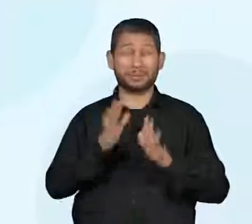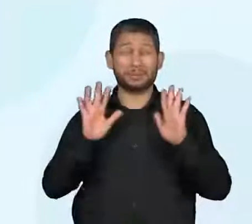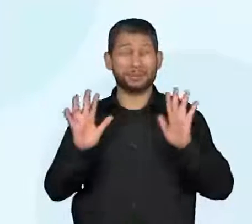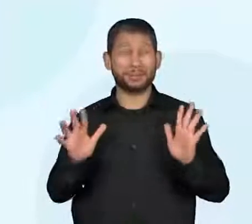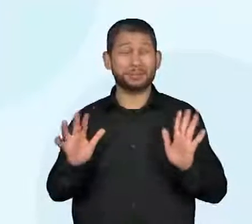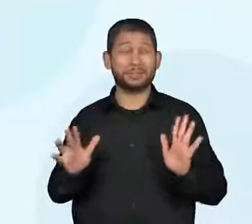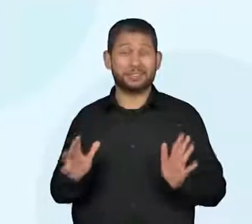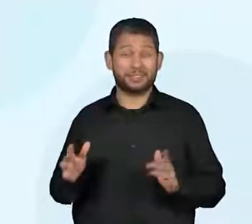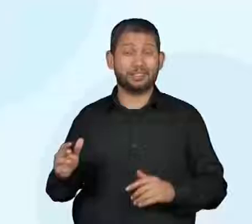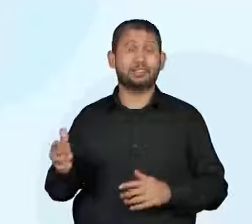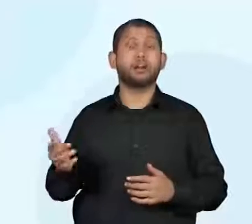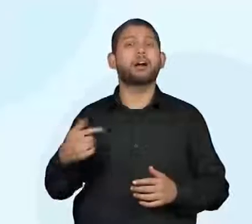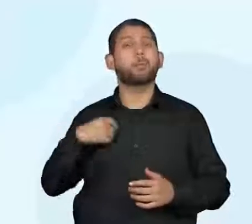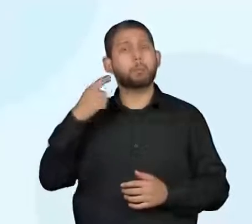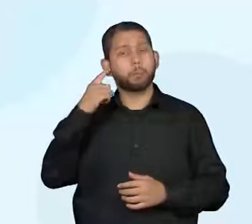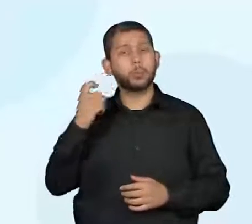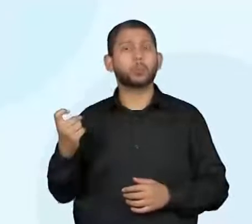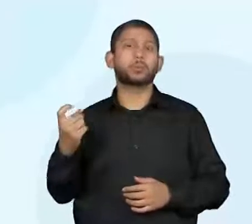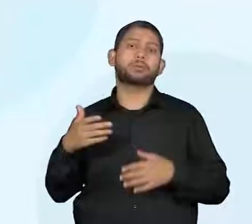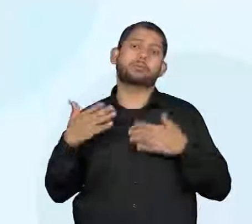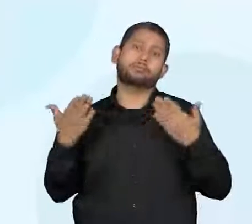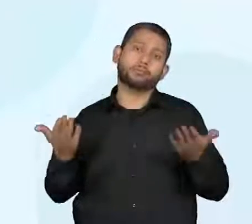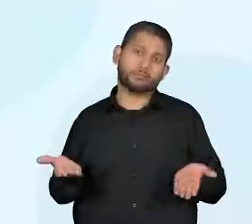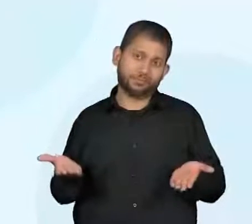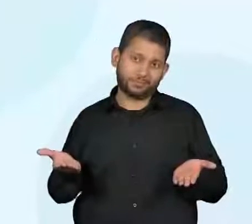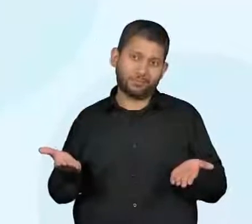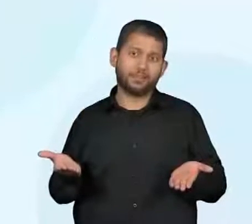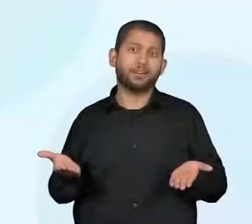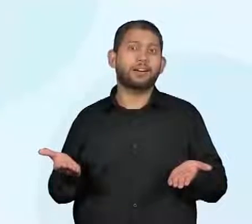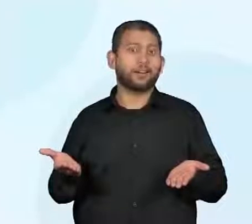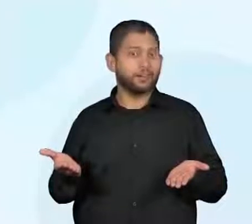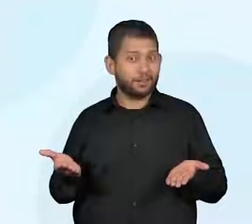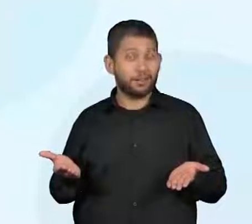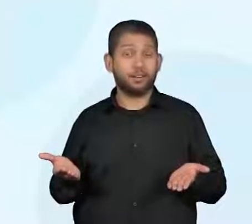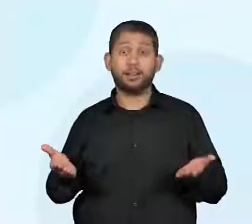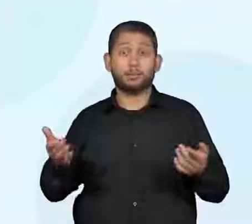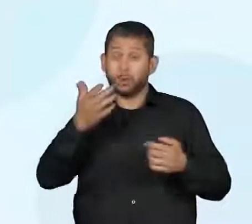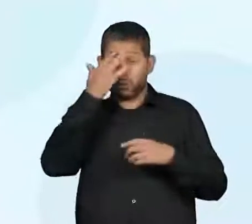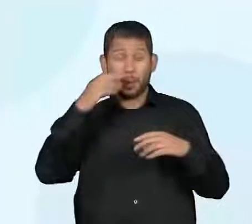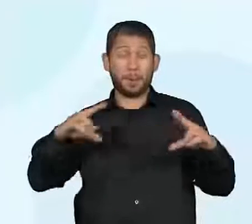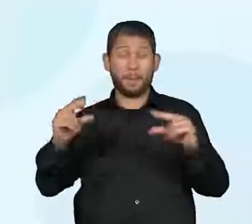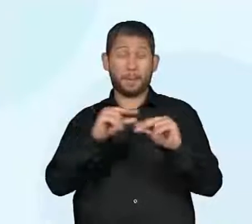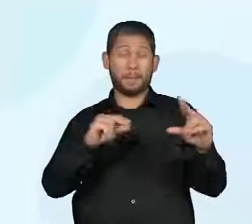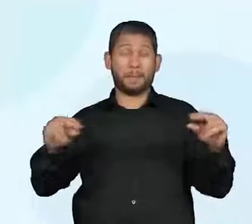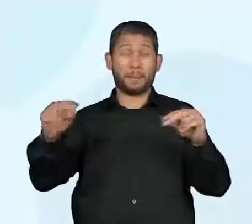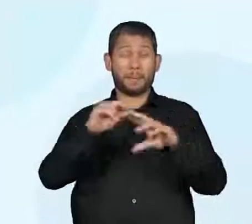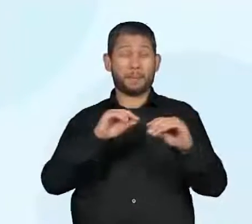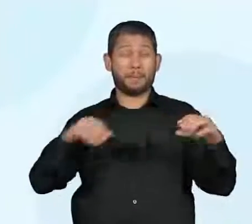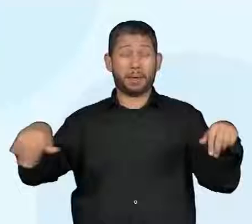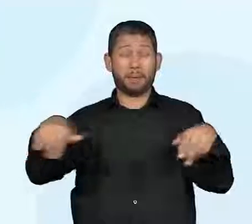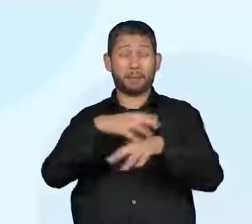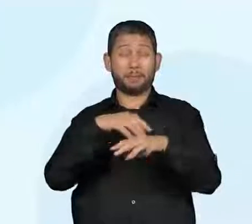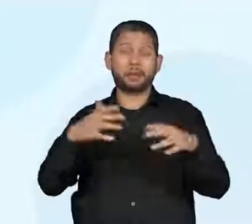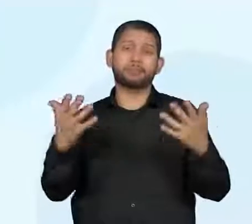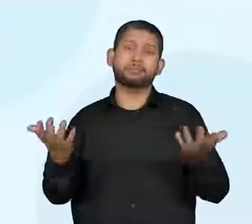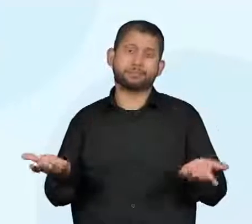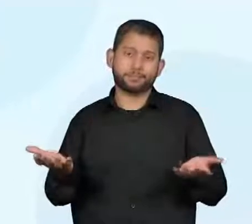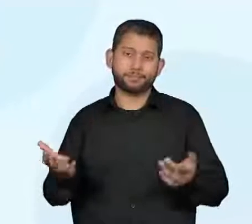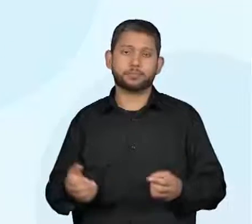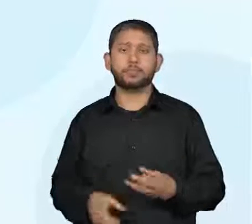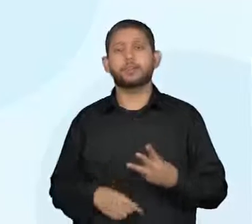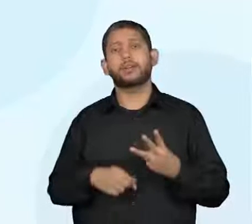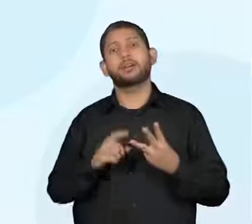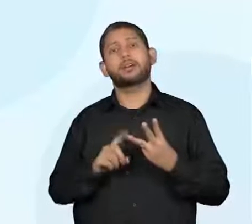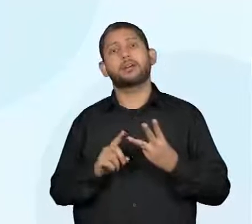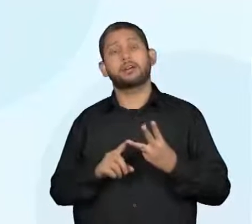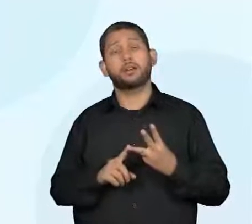falando, aquele barulho assim bem peculiar de um centro de cidade, não é? E também nós podemos